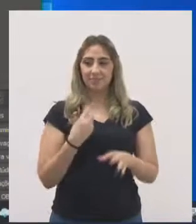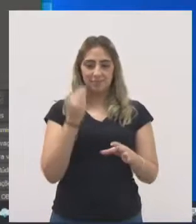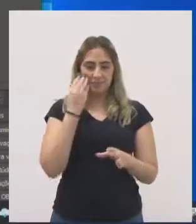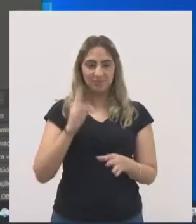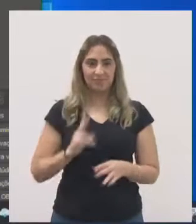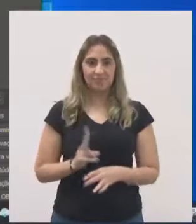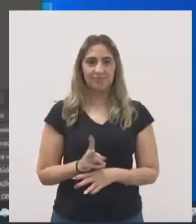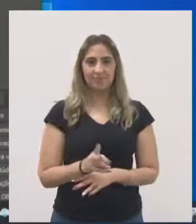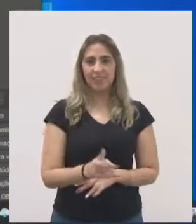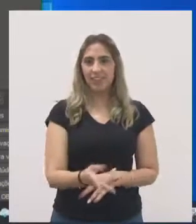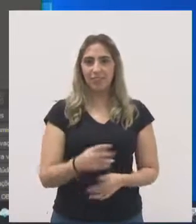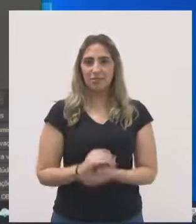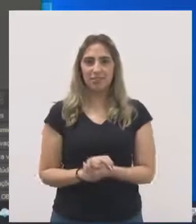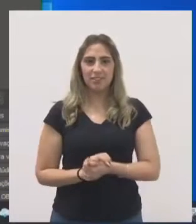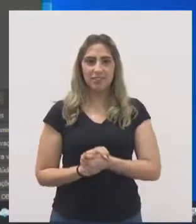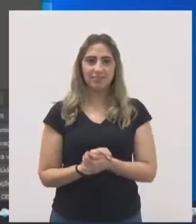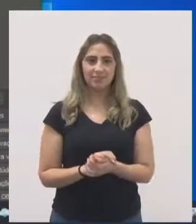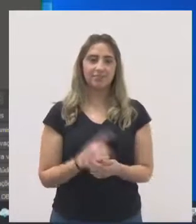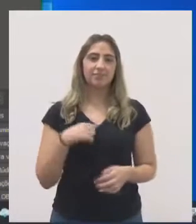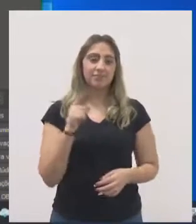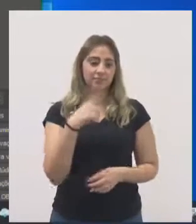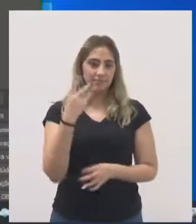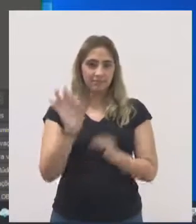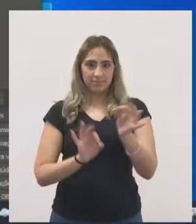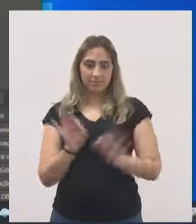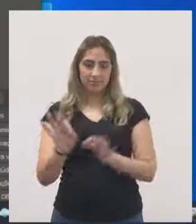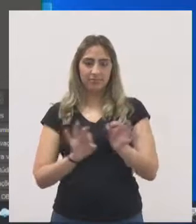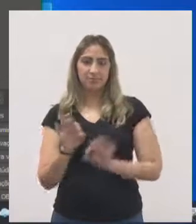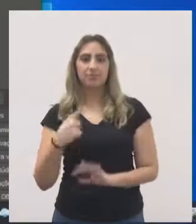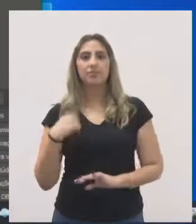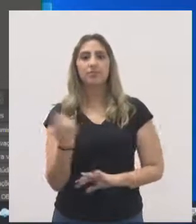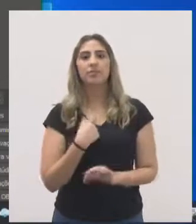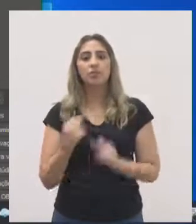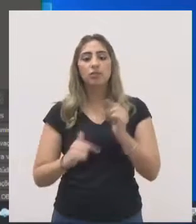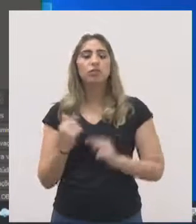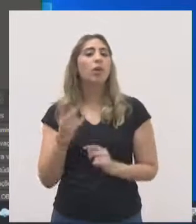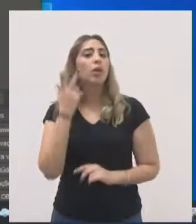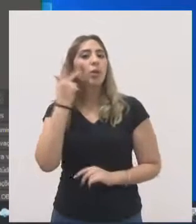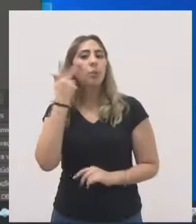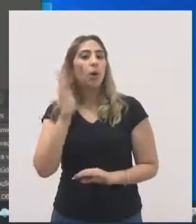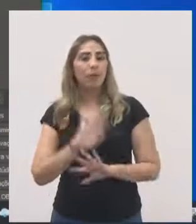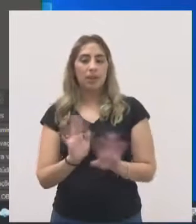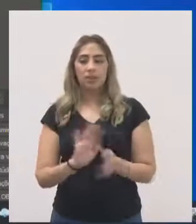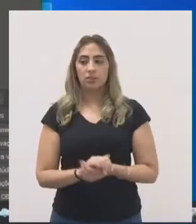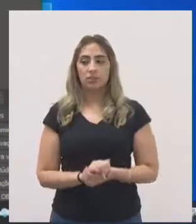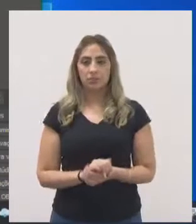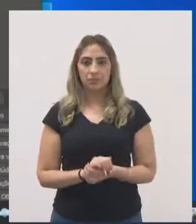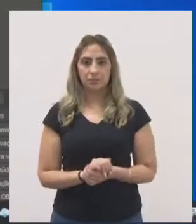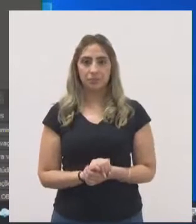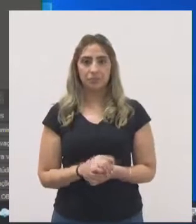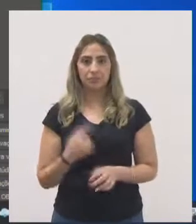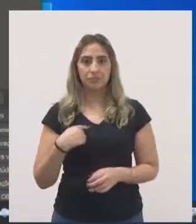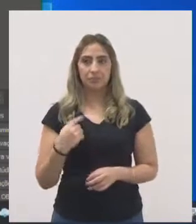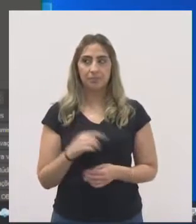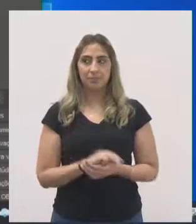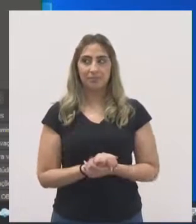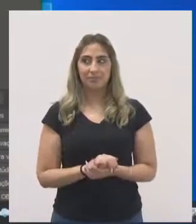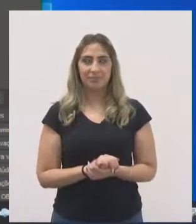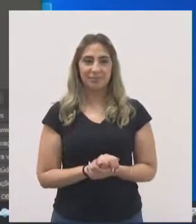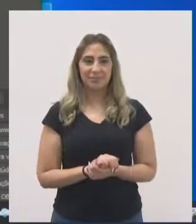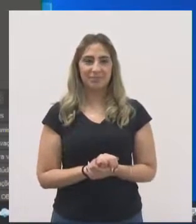minimizar aqui e começar a navegar dentro dos programas, ele vai funcionar normalmente, certo? Então não fiquem